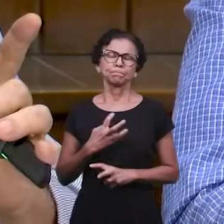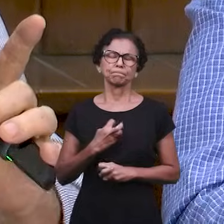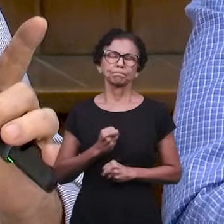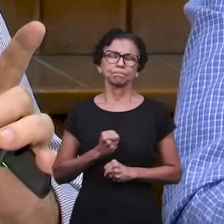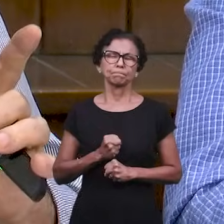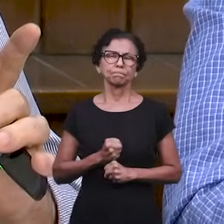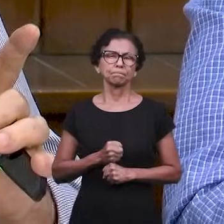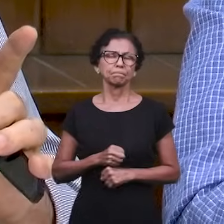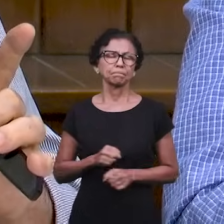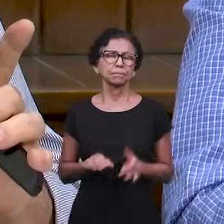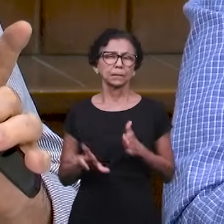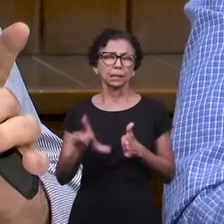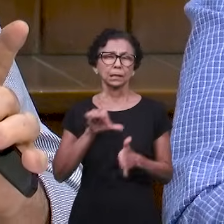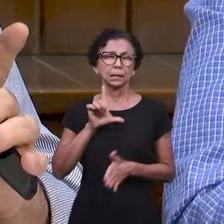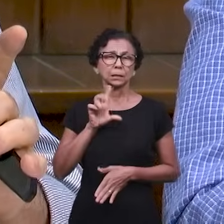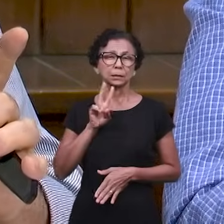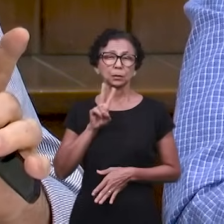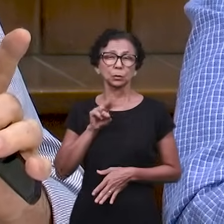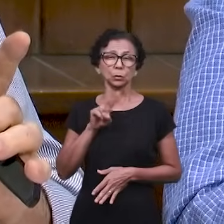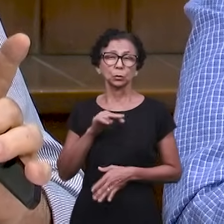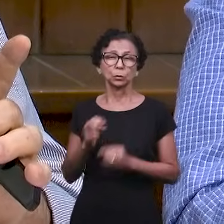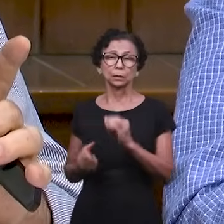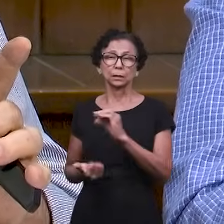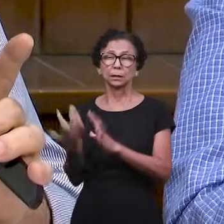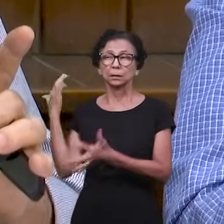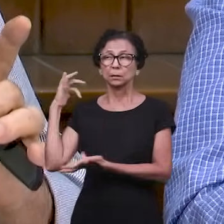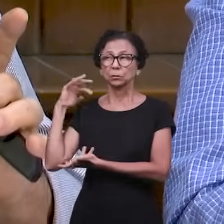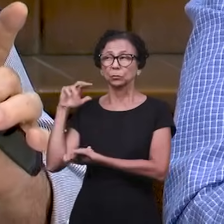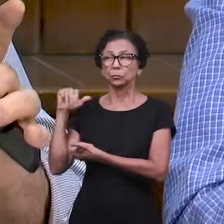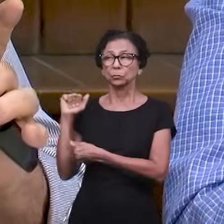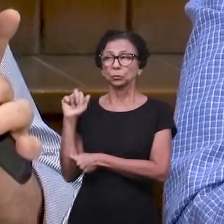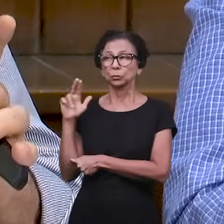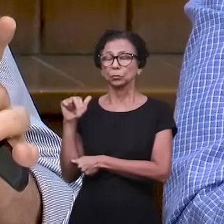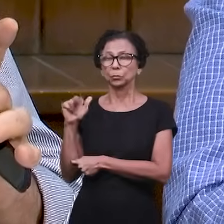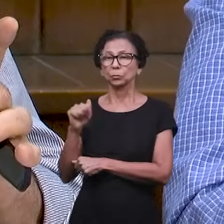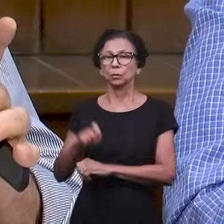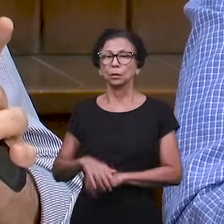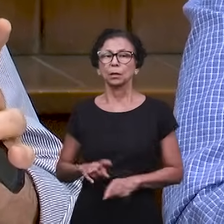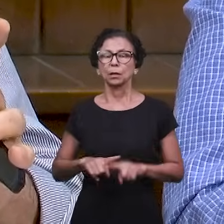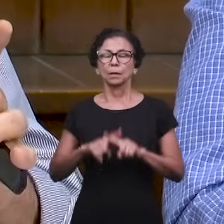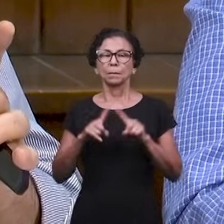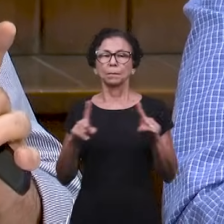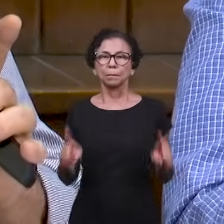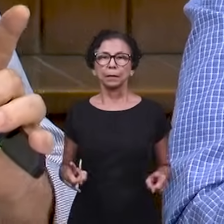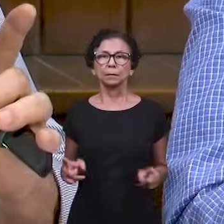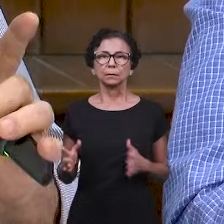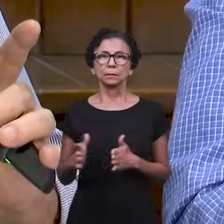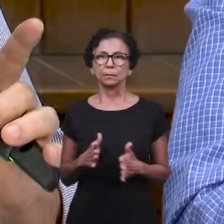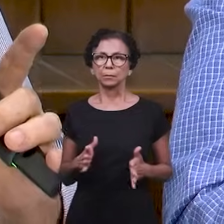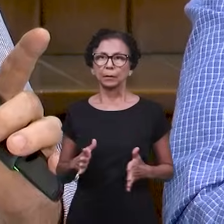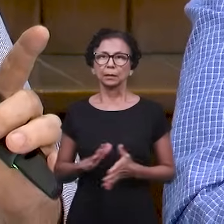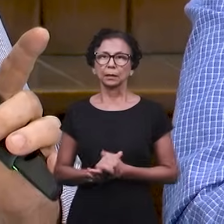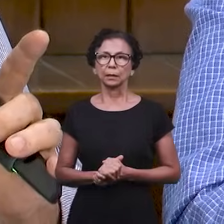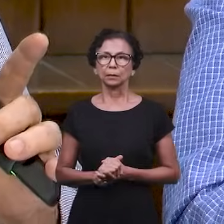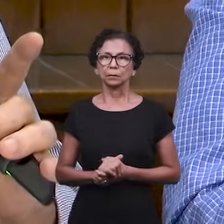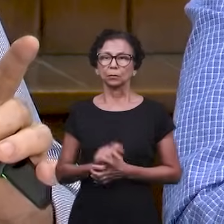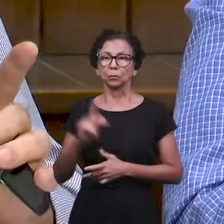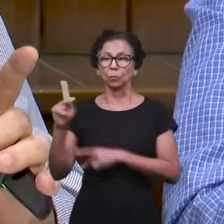qual nunca houve desde que houve nação até aquele tempo. Mas naquele tempo livrar-se-á o teu